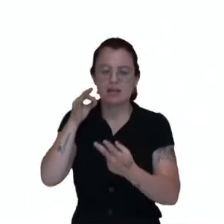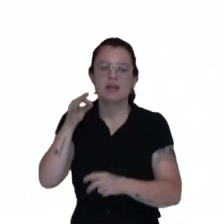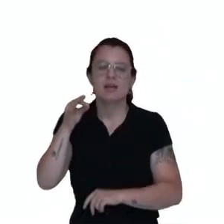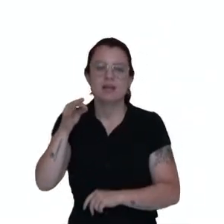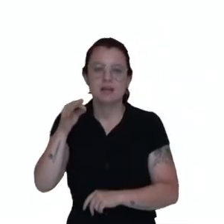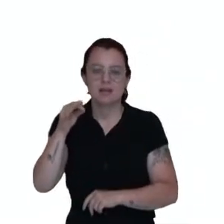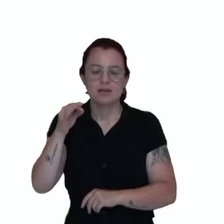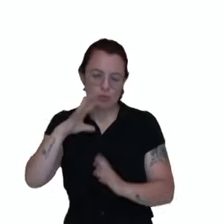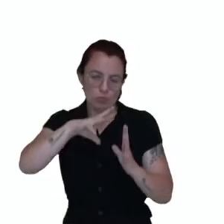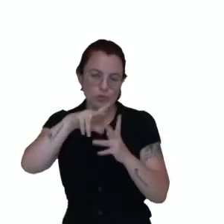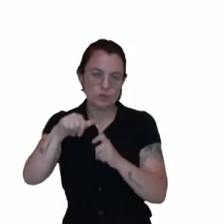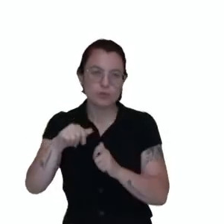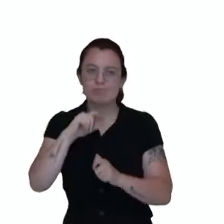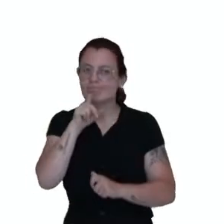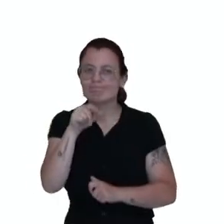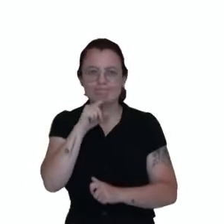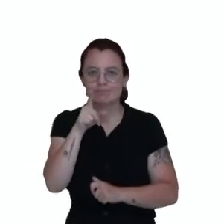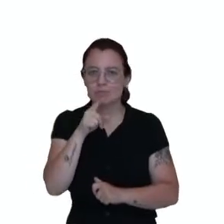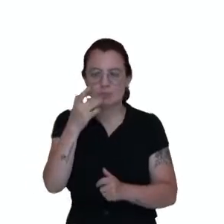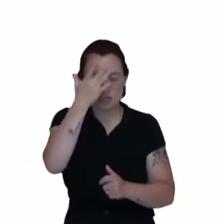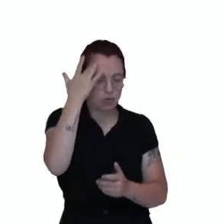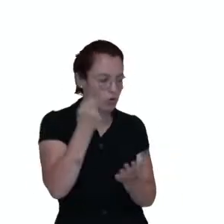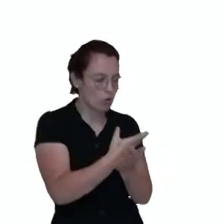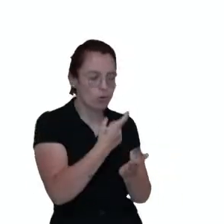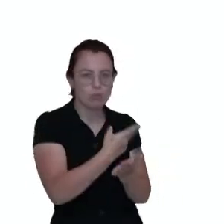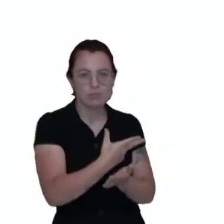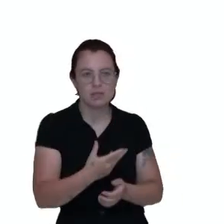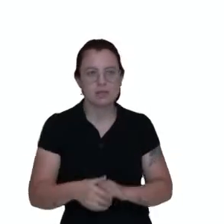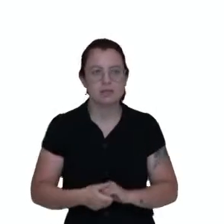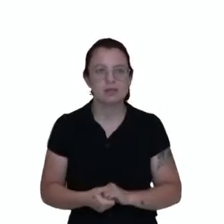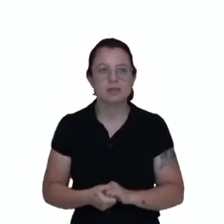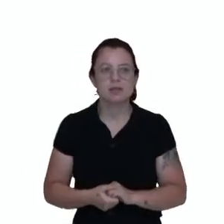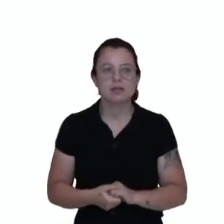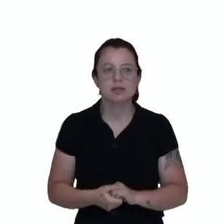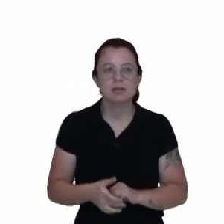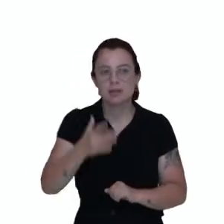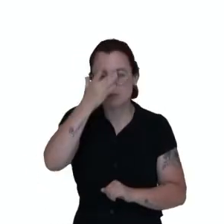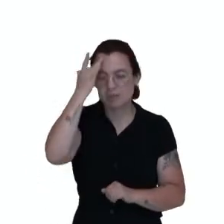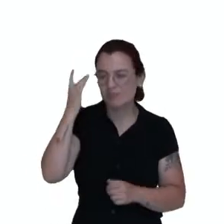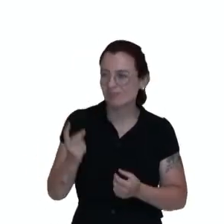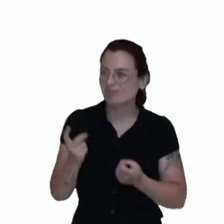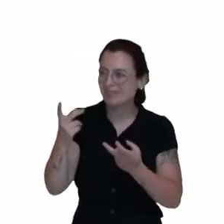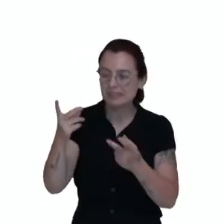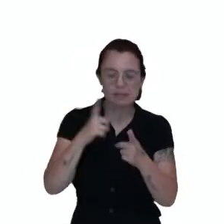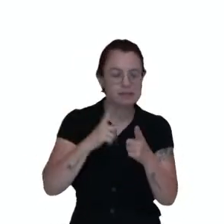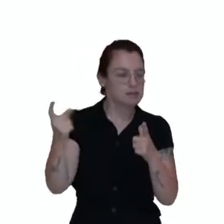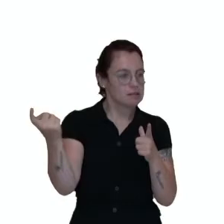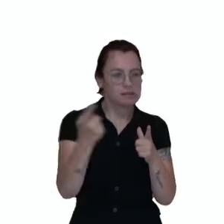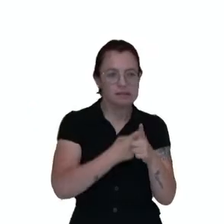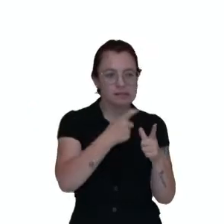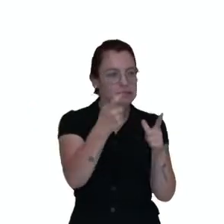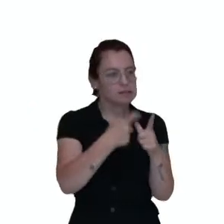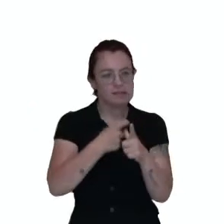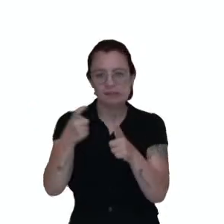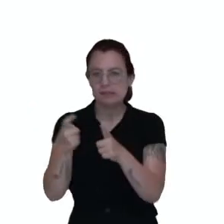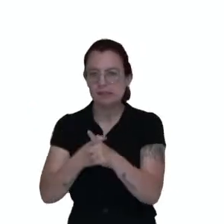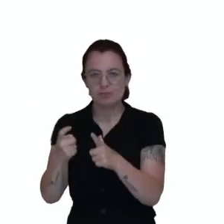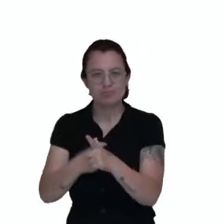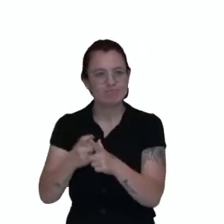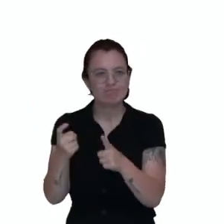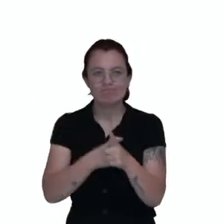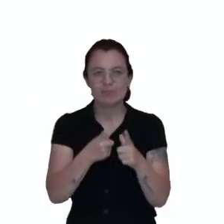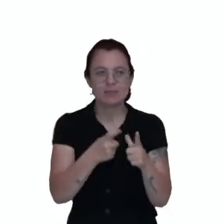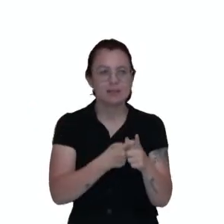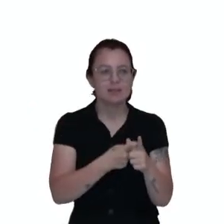de café do mundo. E os produtores do café acabaram criando diversas dívidas e dessas dívidas não se tardou